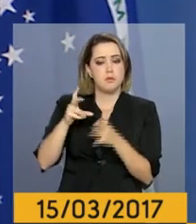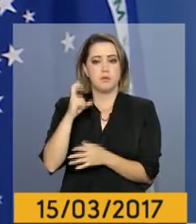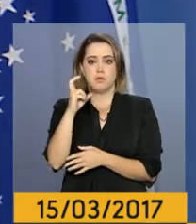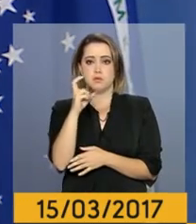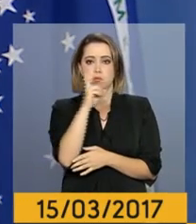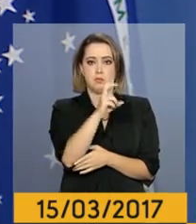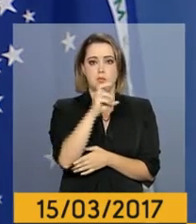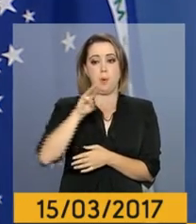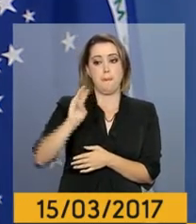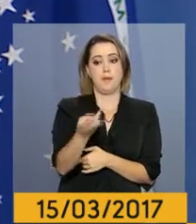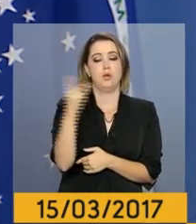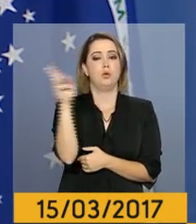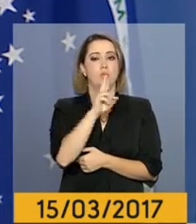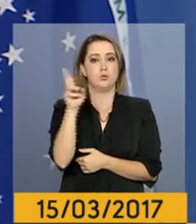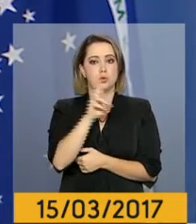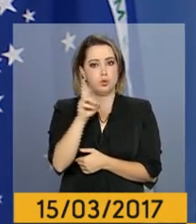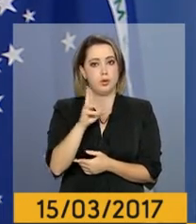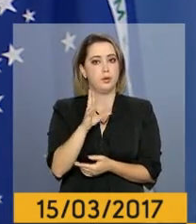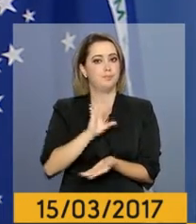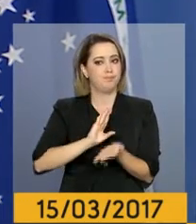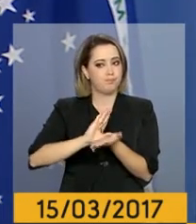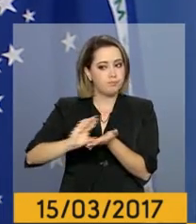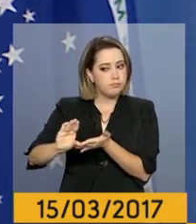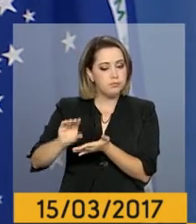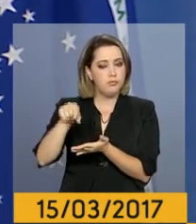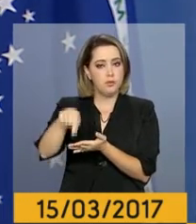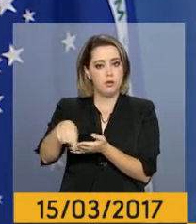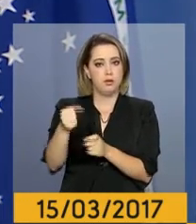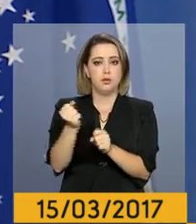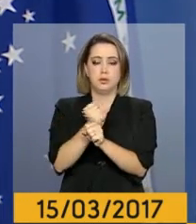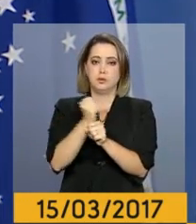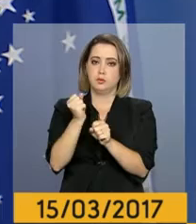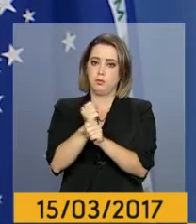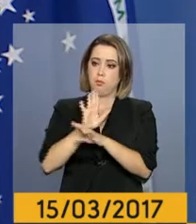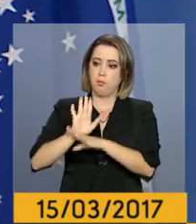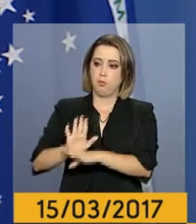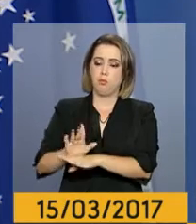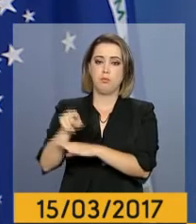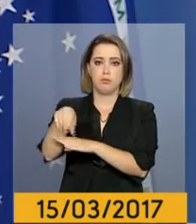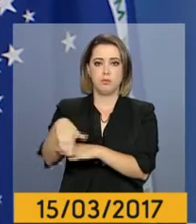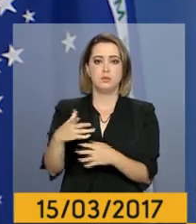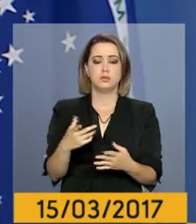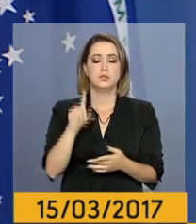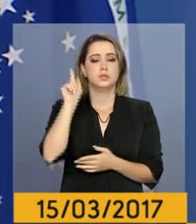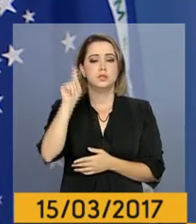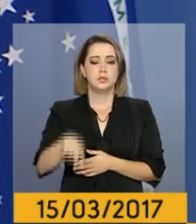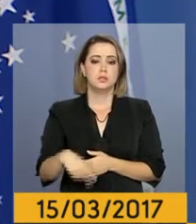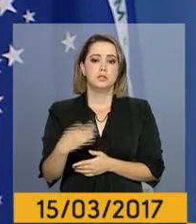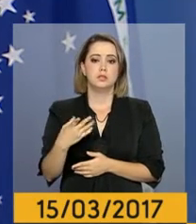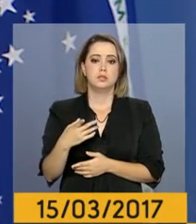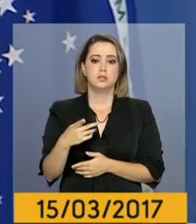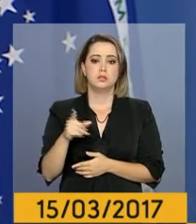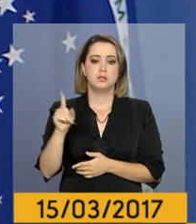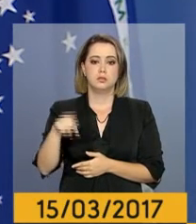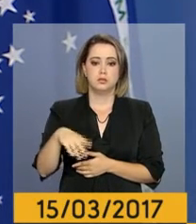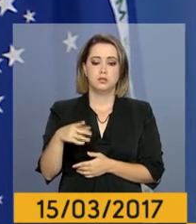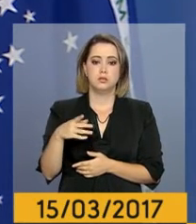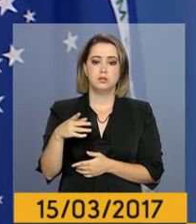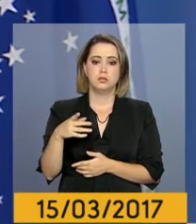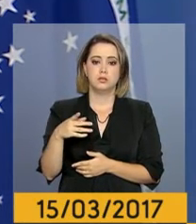55 milhões de reais para esse auxílio evidentemente que a sede